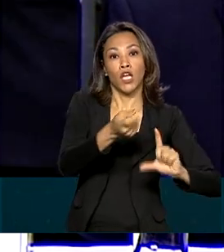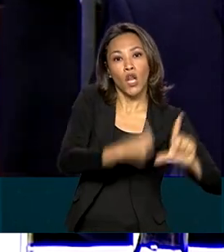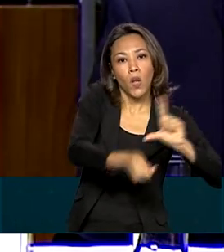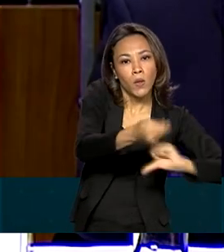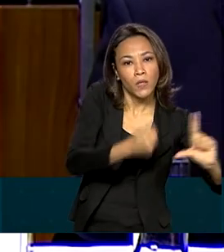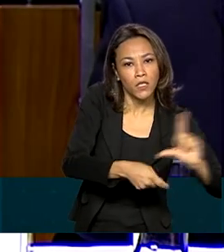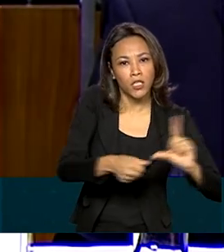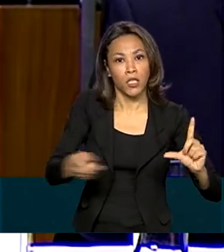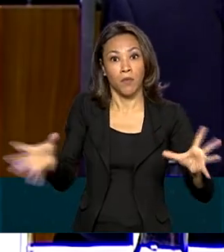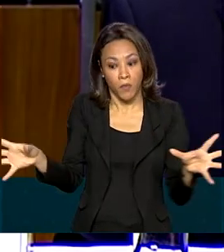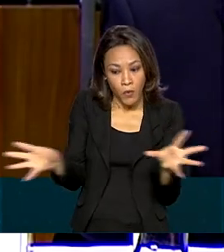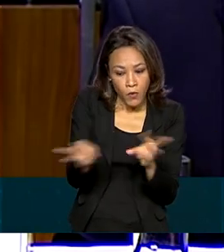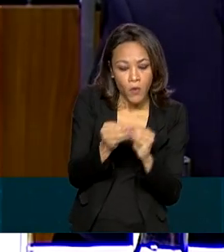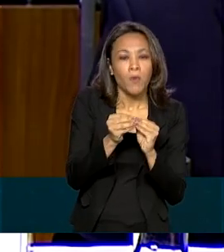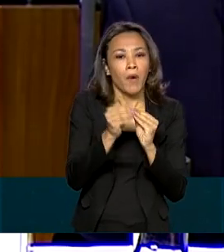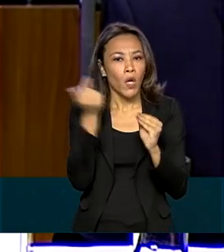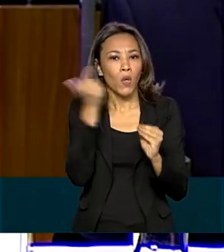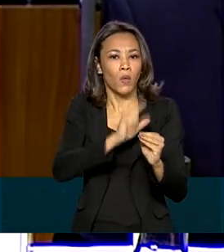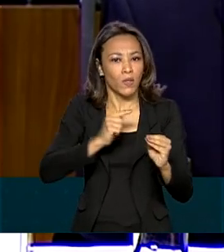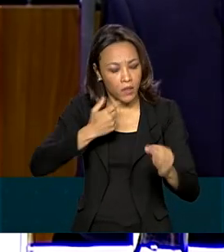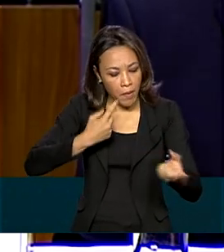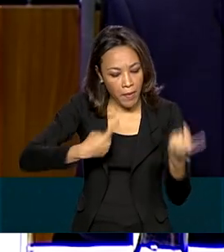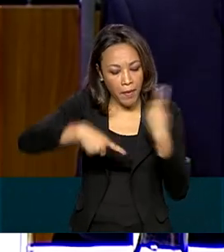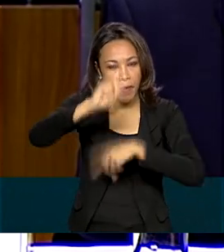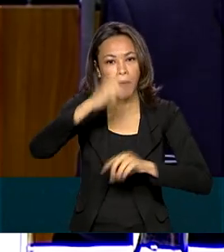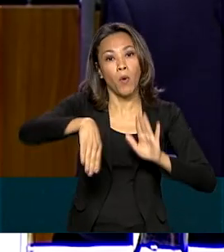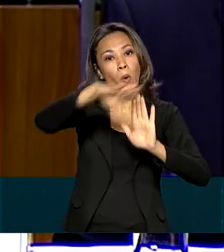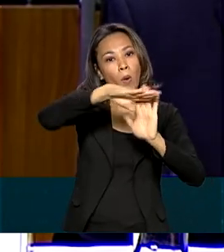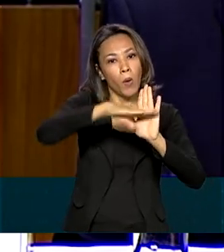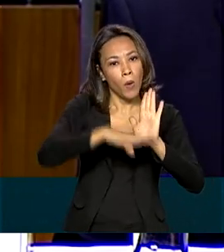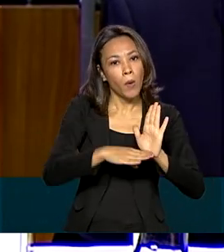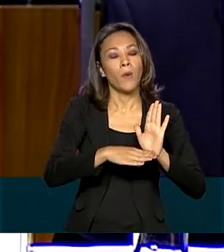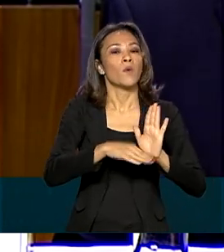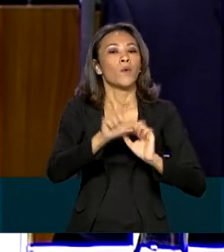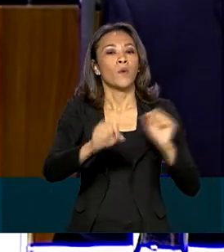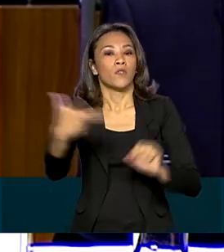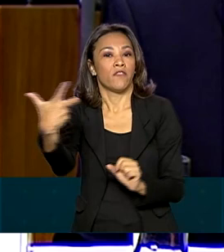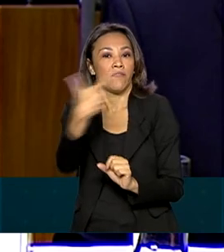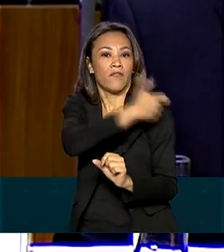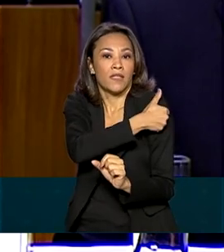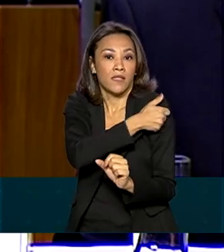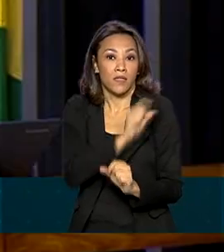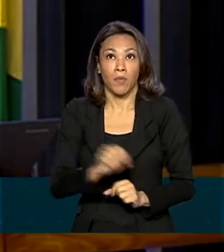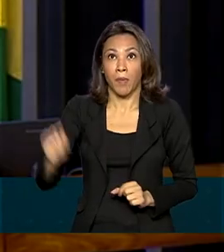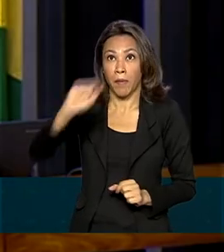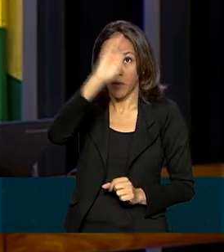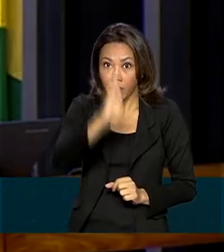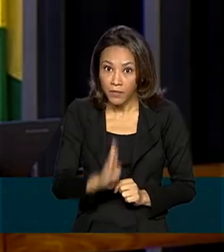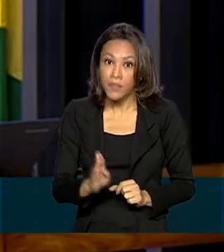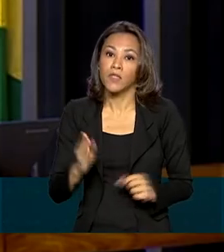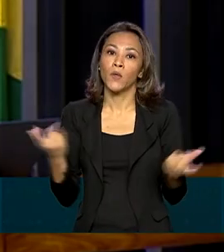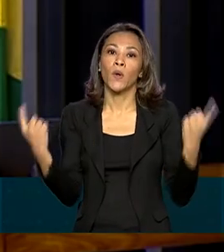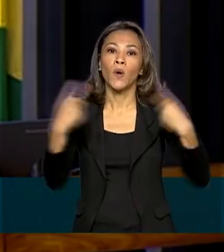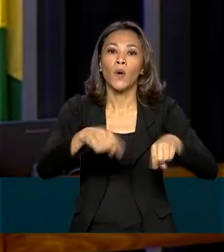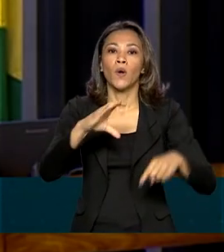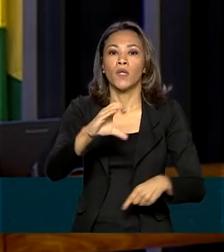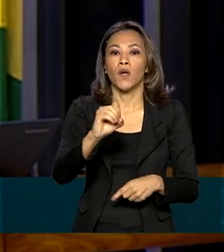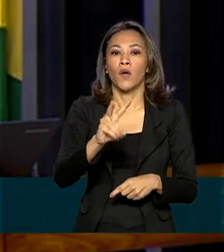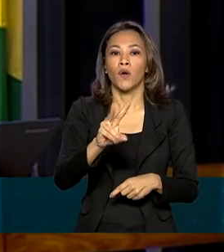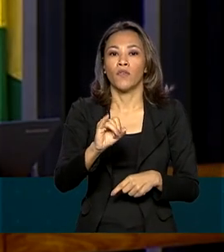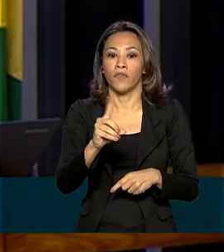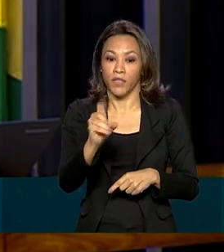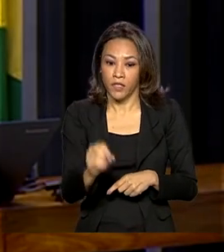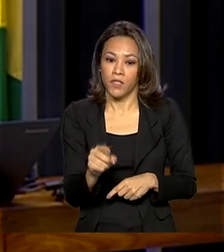executar o plano nacional de operacionalização da vacinação contra convite de nossa parte